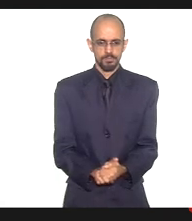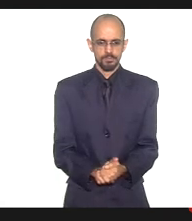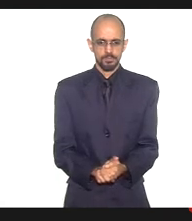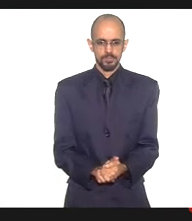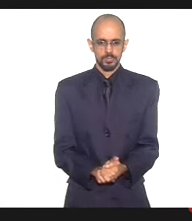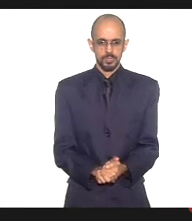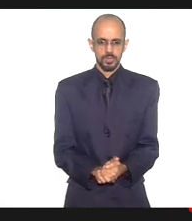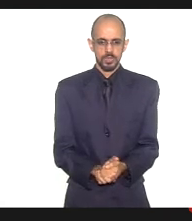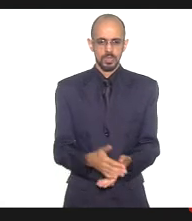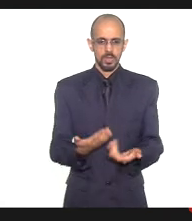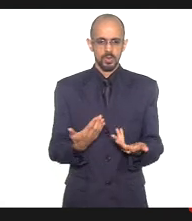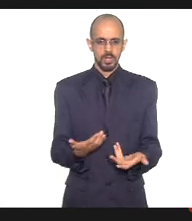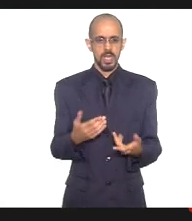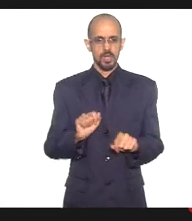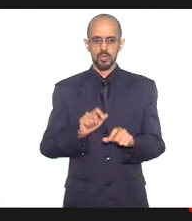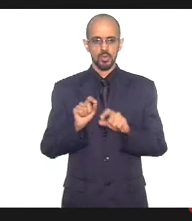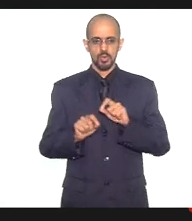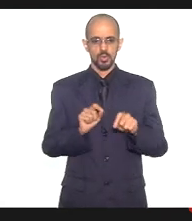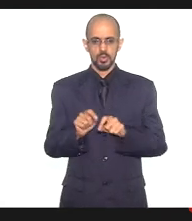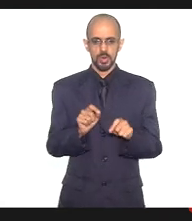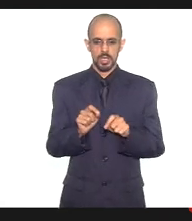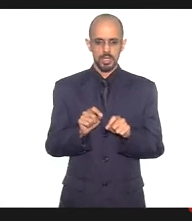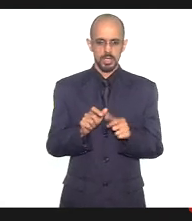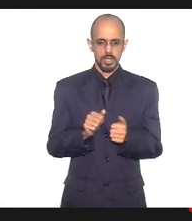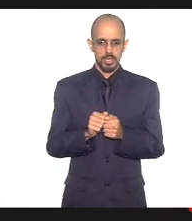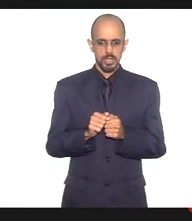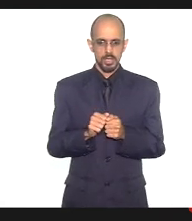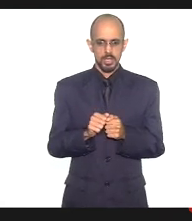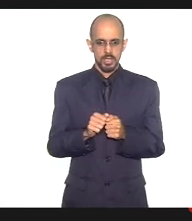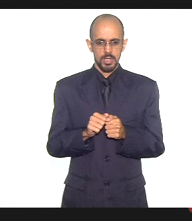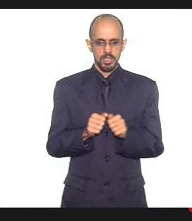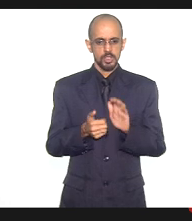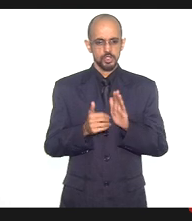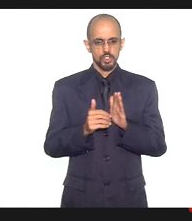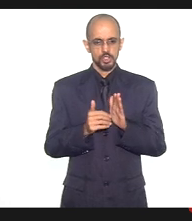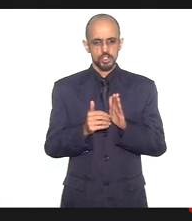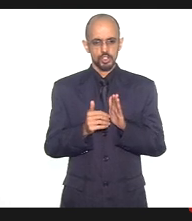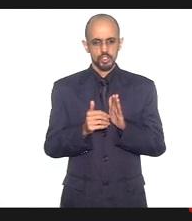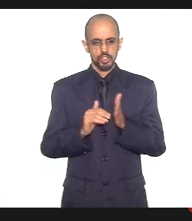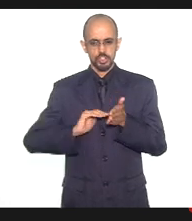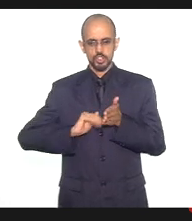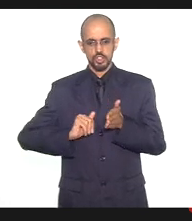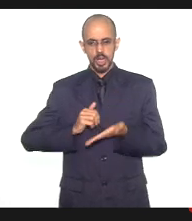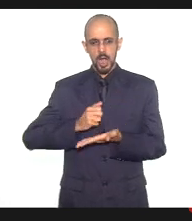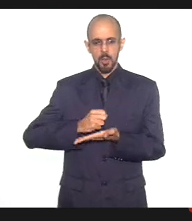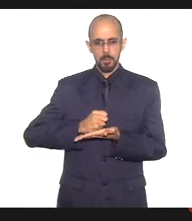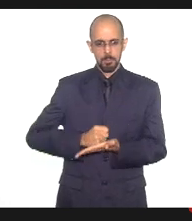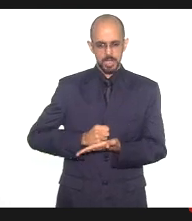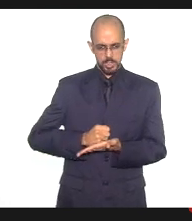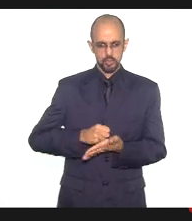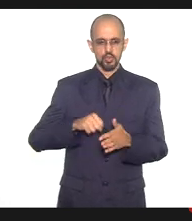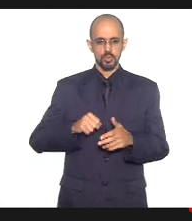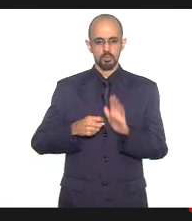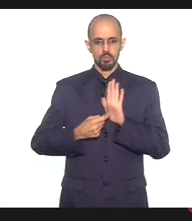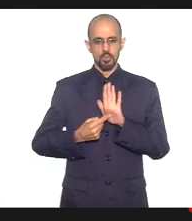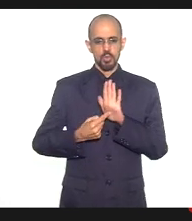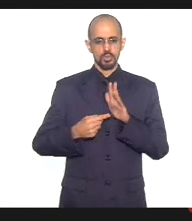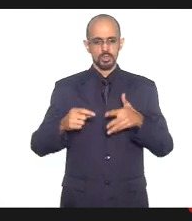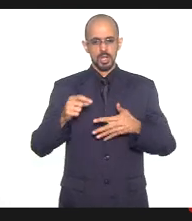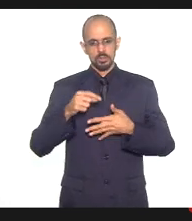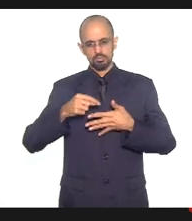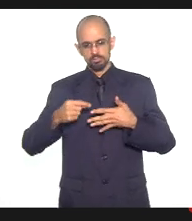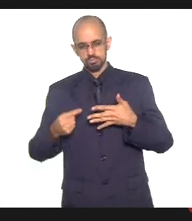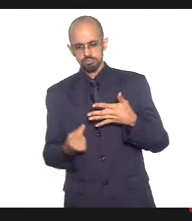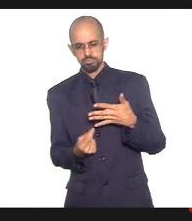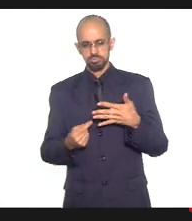Falar um pouquinho, dar uma visão geral do portfólio nosso aqui. Já começamos a entrar um pouco mais de detalhamento da nossa participação aí nas bacias,